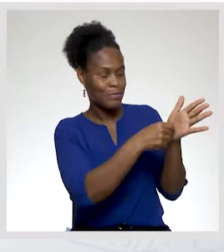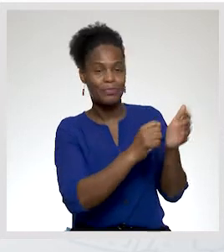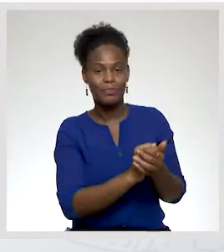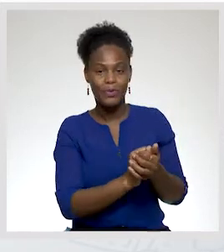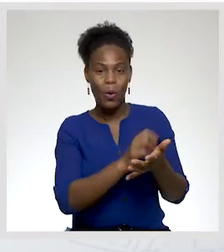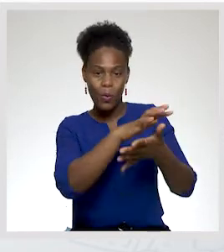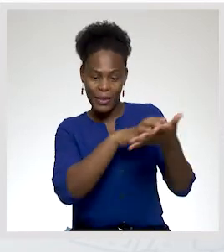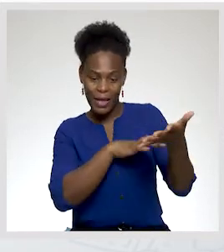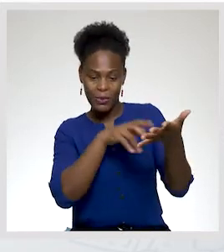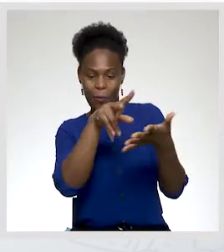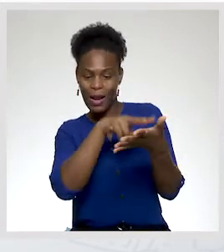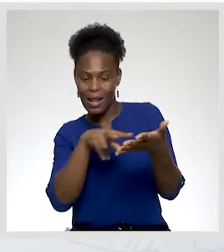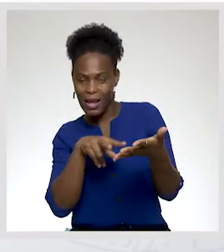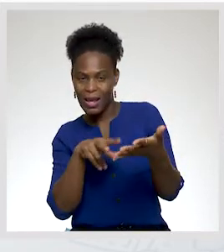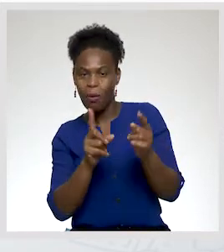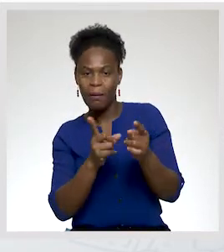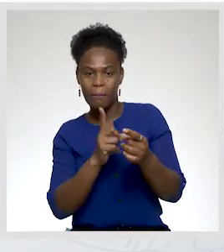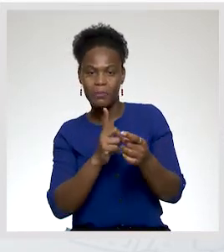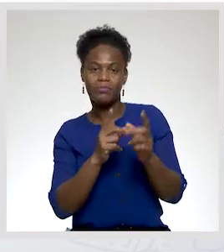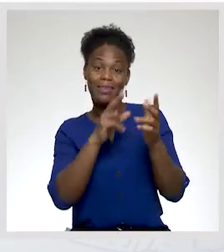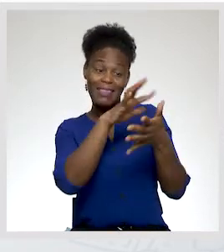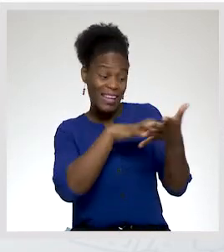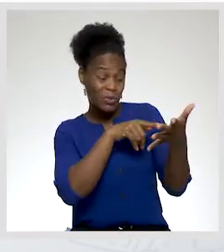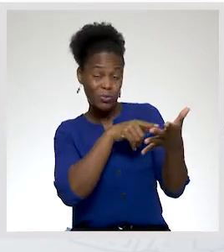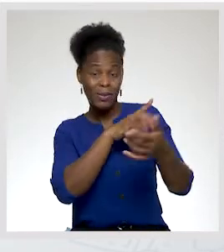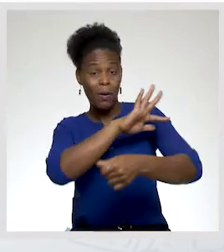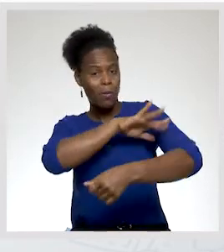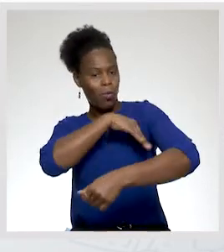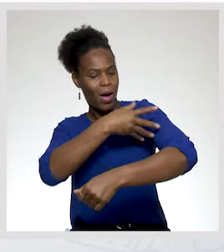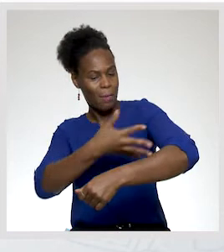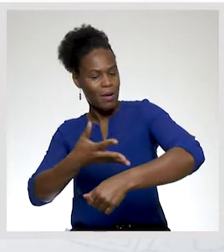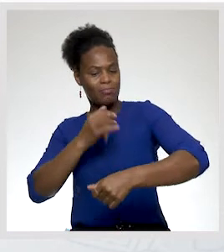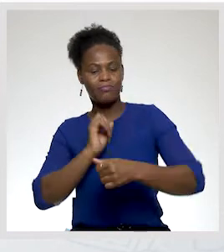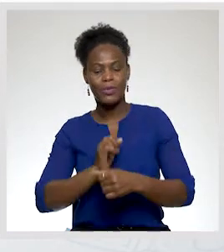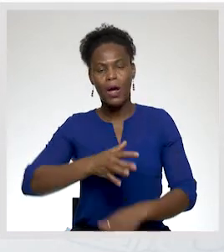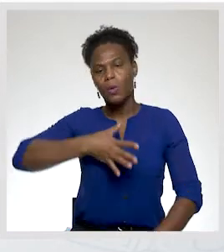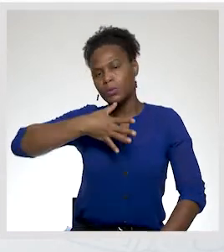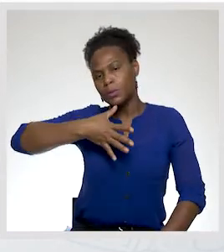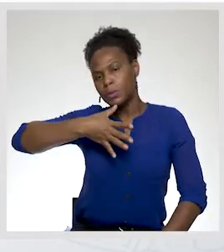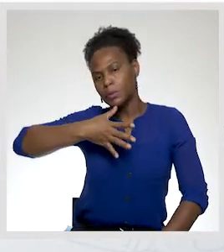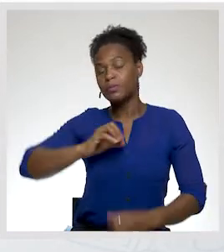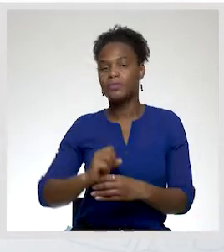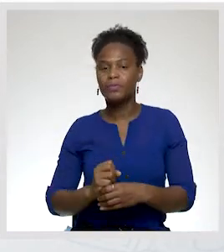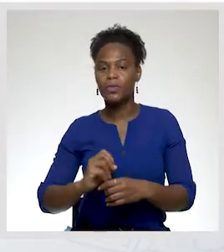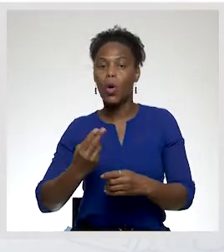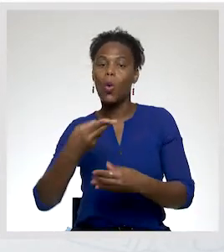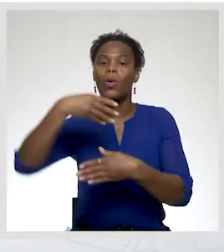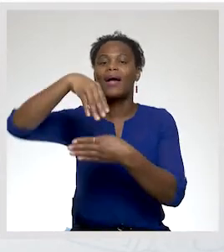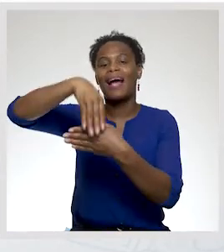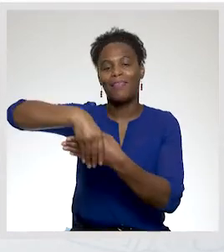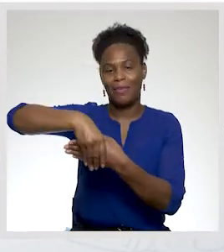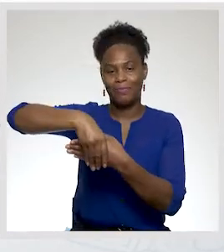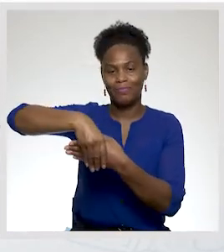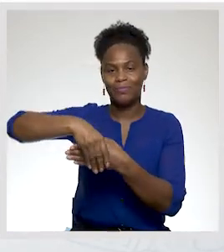texto lido é um poema, uma narração ou uma carta?